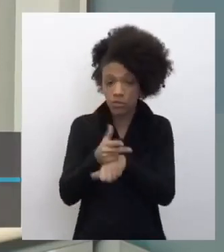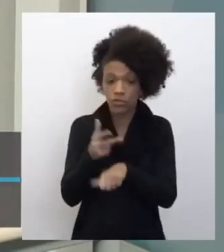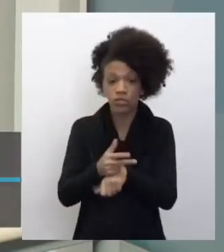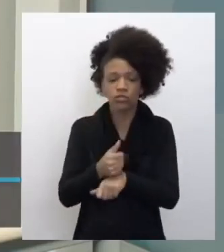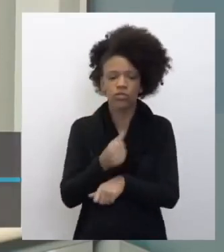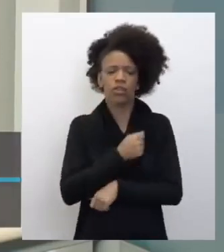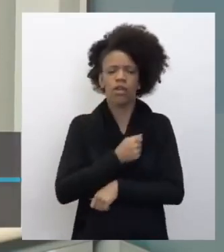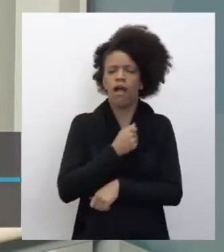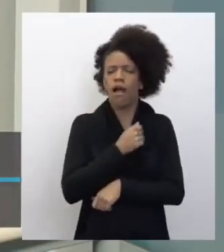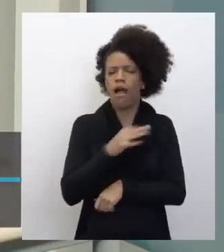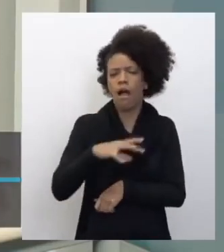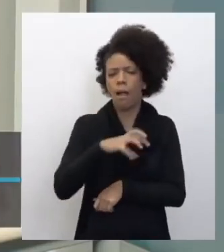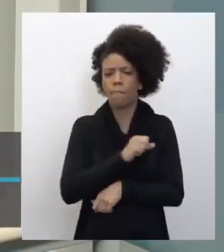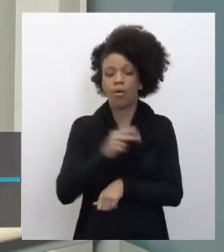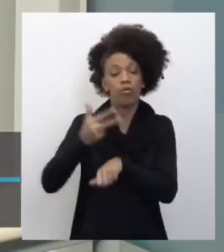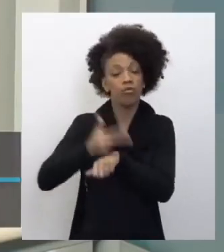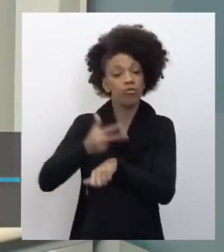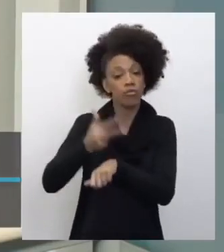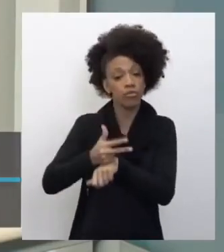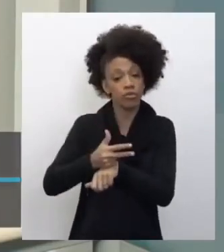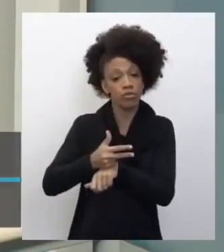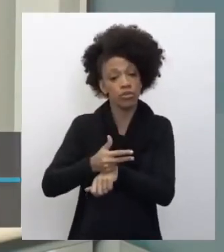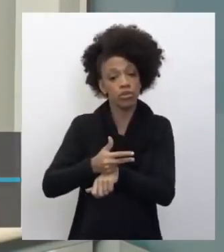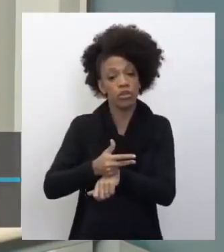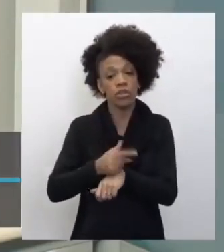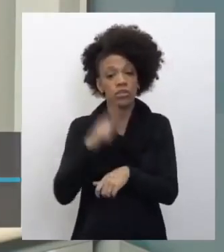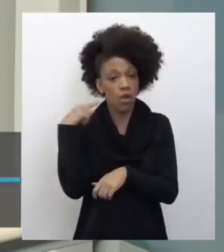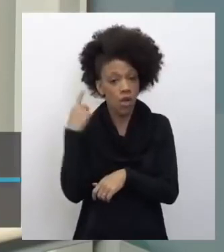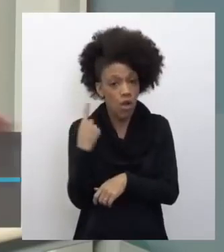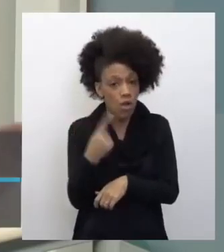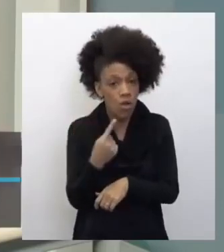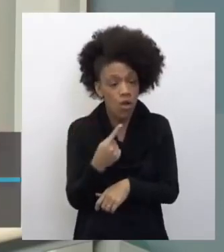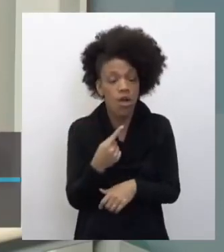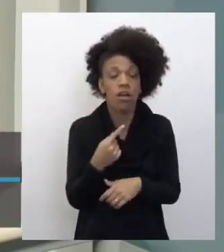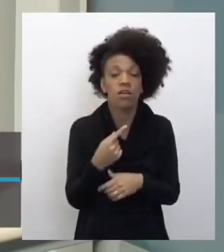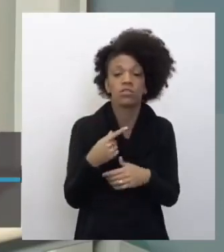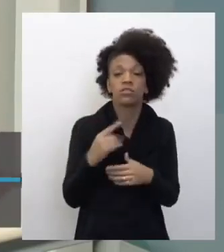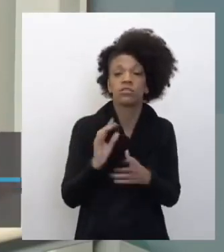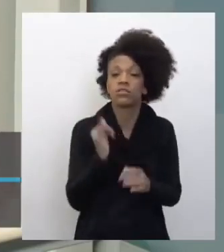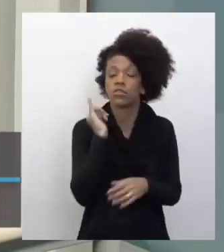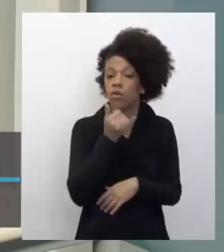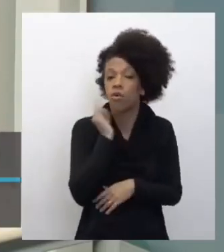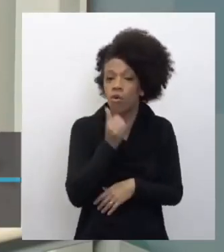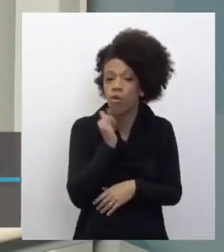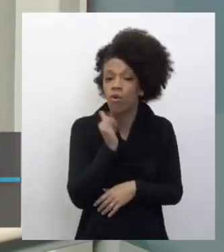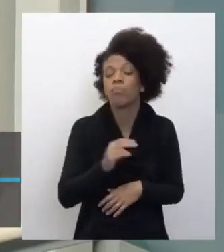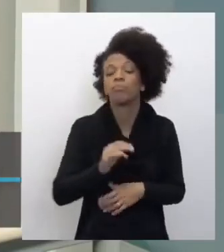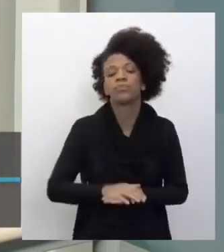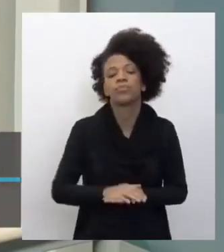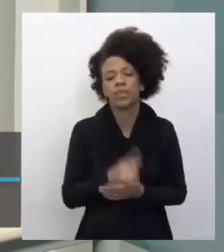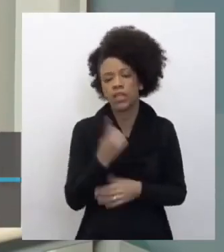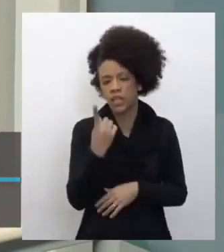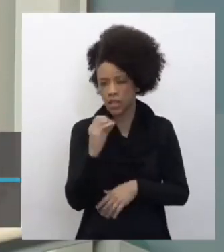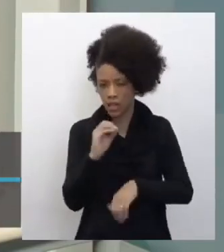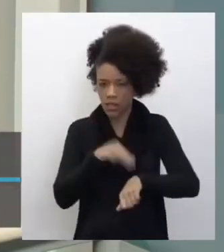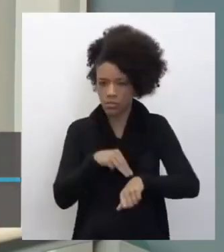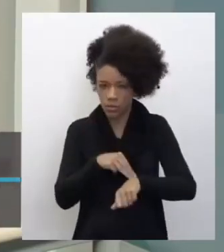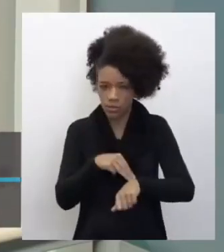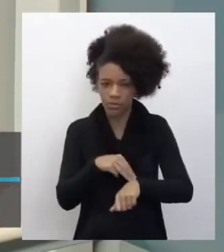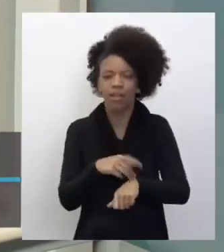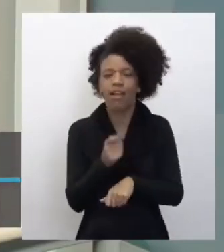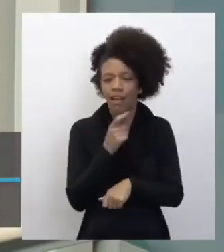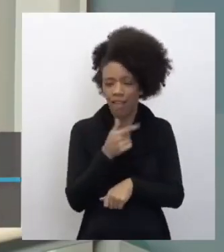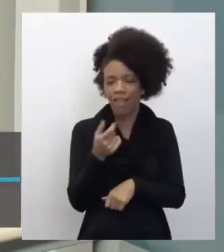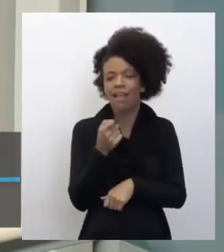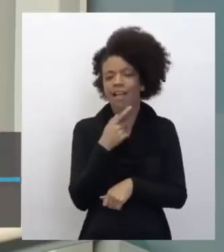adorou o vídeo Deu a Louca nos Contos de Fadas? A peça acho que tem uns 10 minutinhos, vale a pena, é muito engraçado. Eu assisti